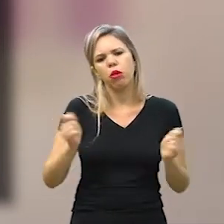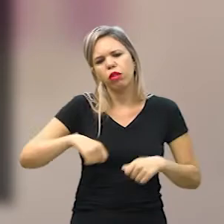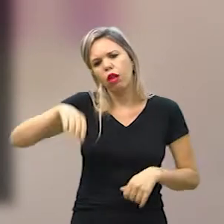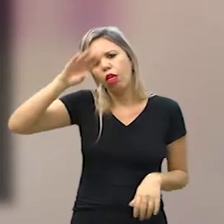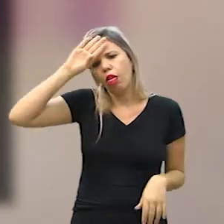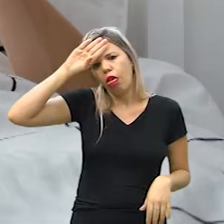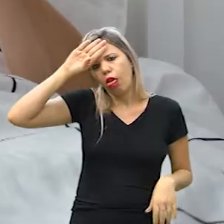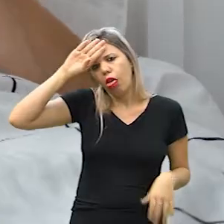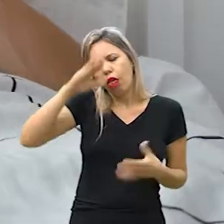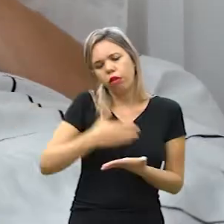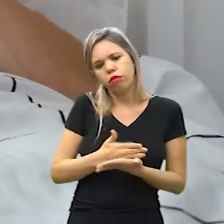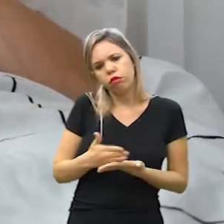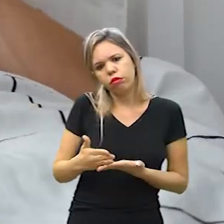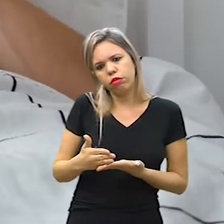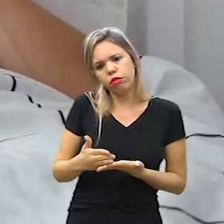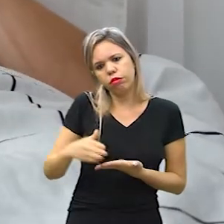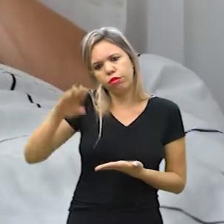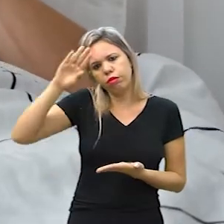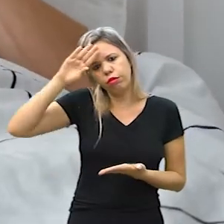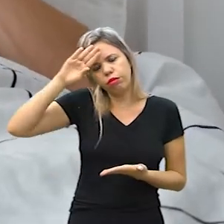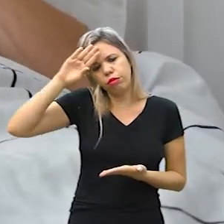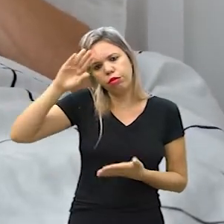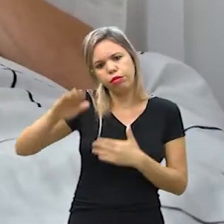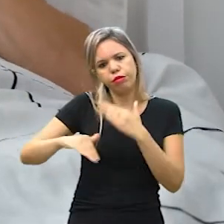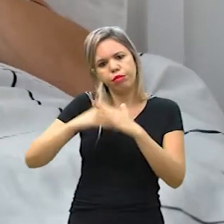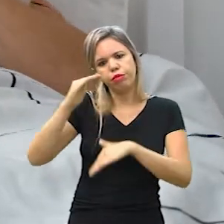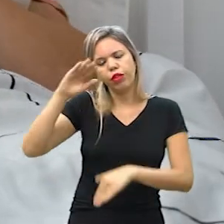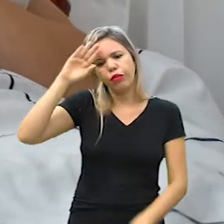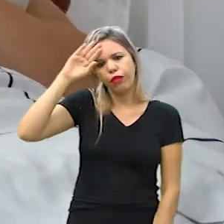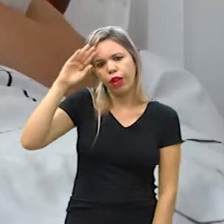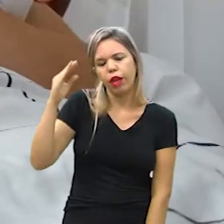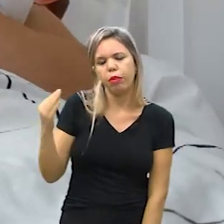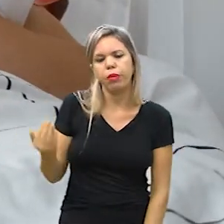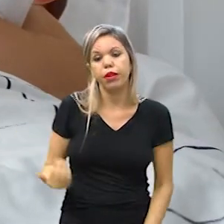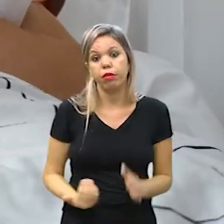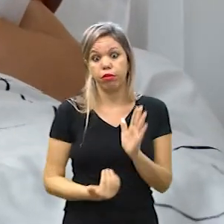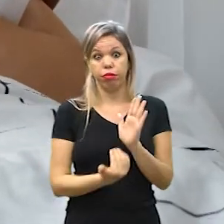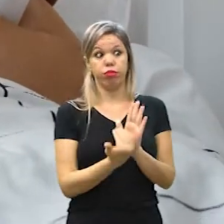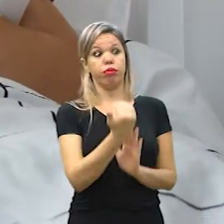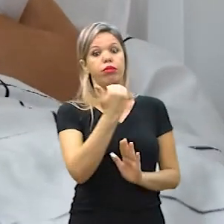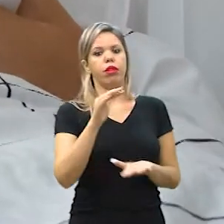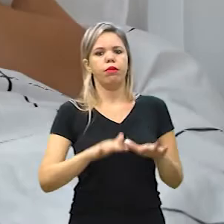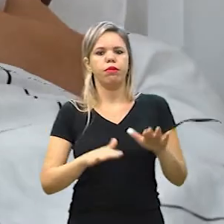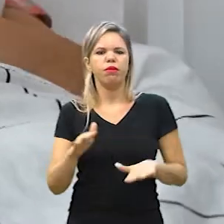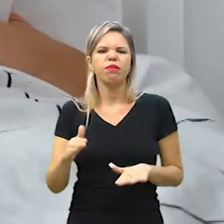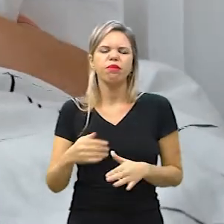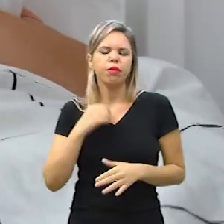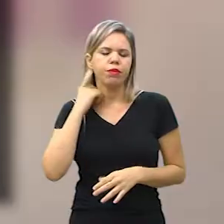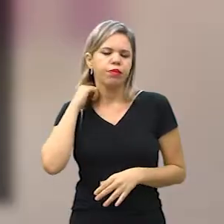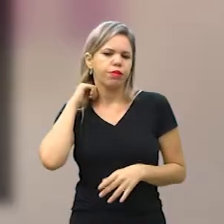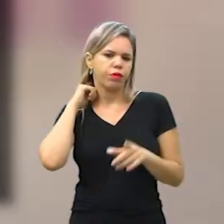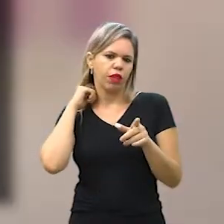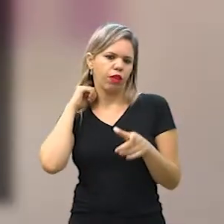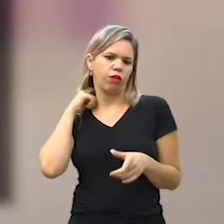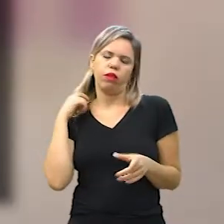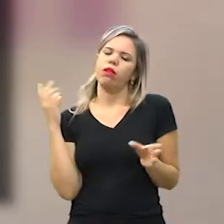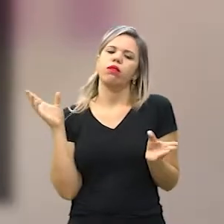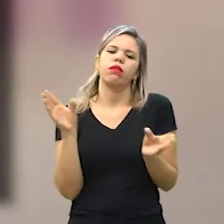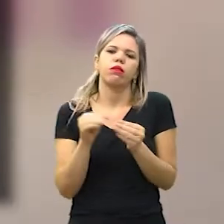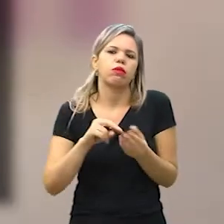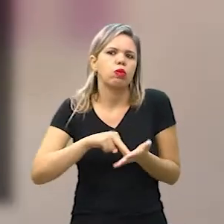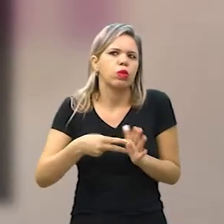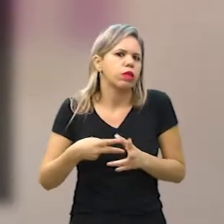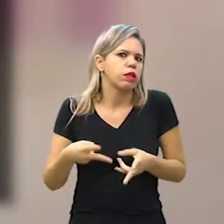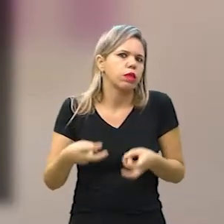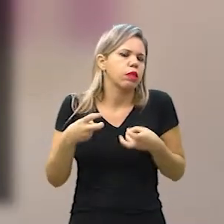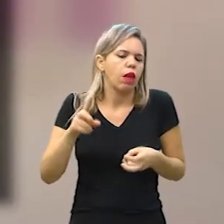pode ter febre no começo, né? E essa febre evoluir para uma febre mais alta. Normalmente, você não define